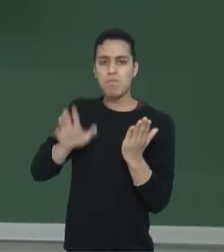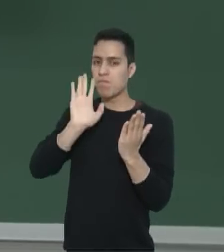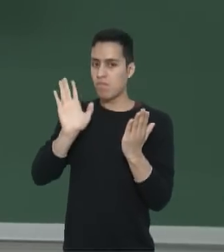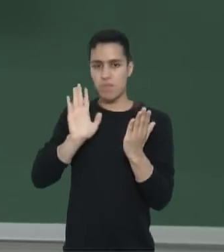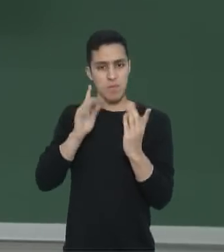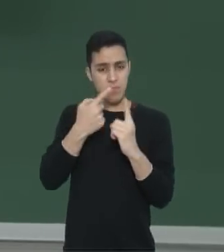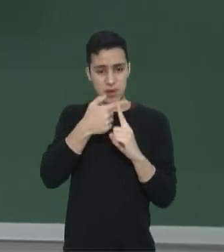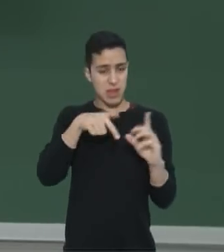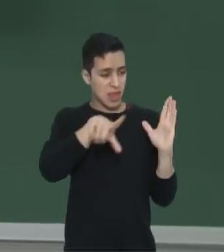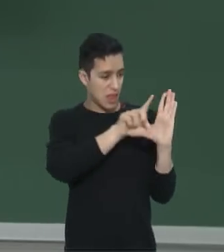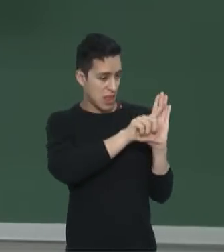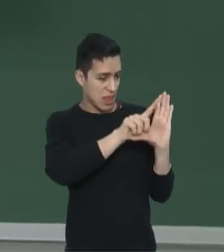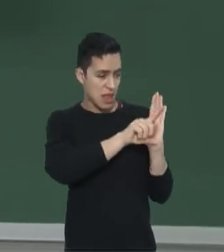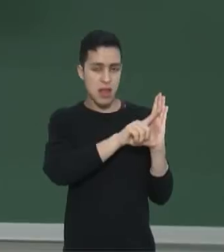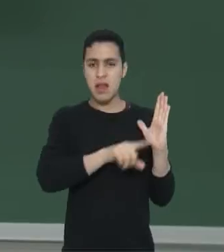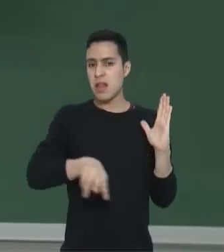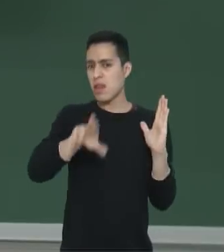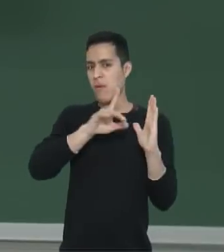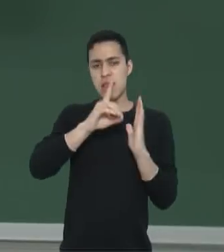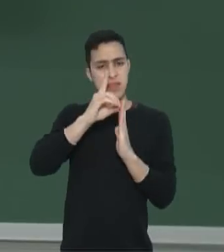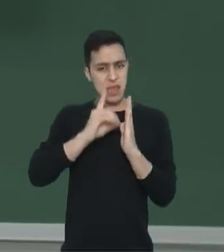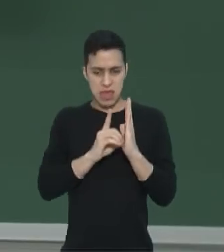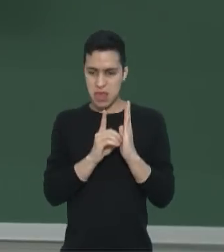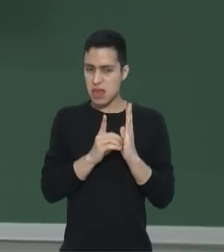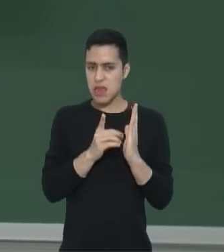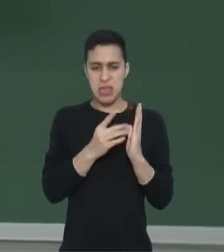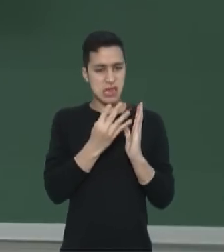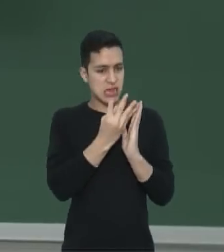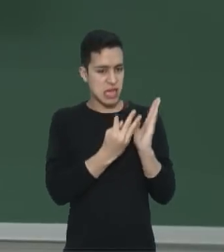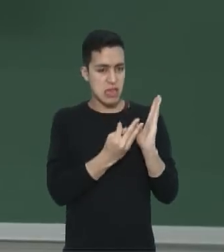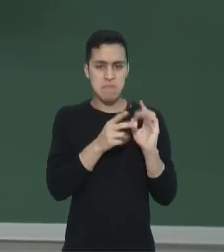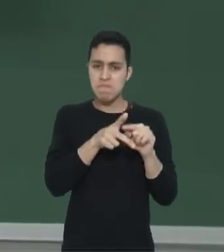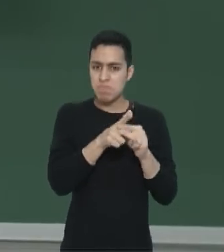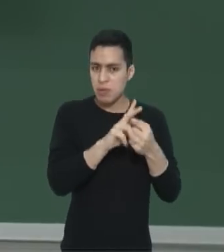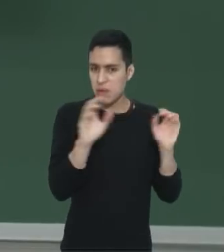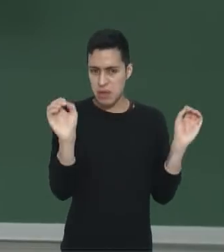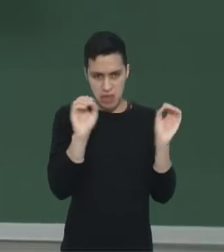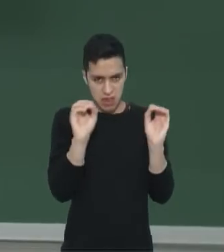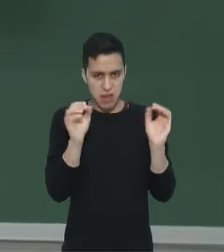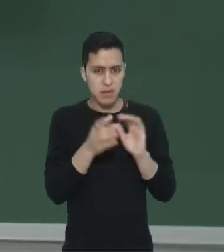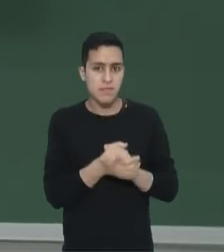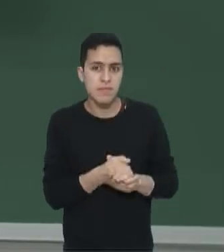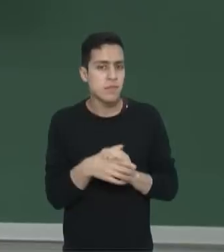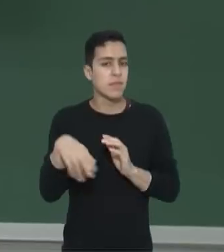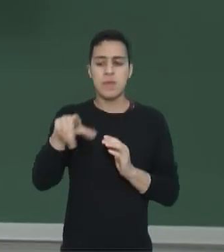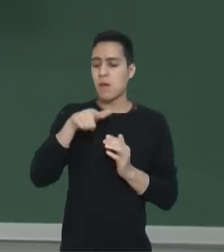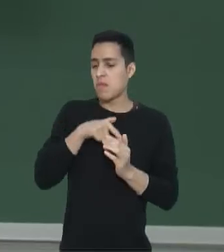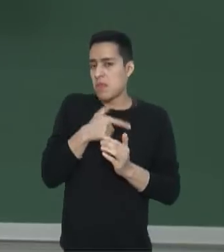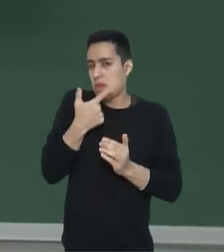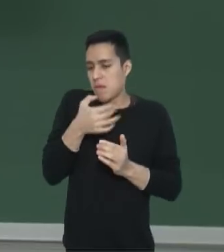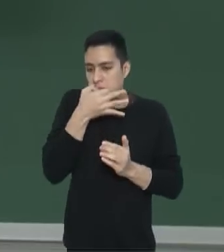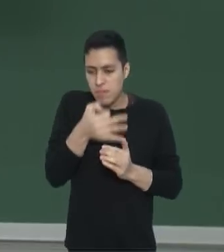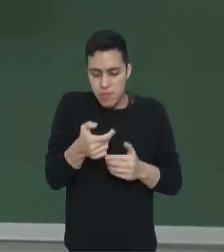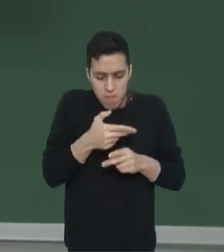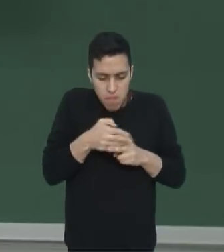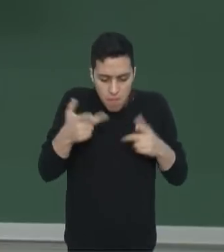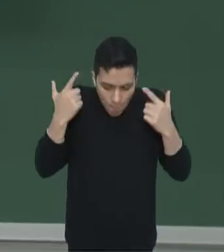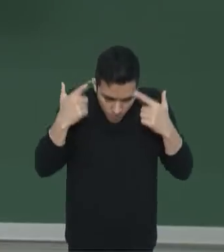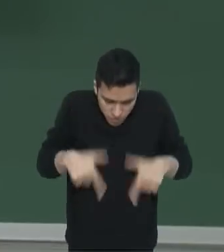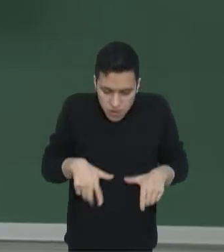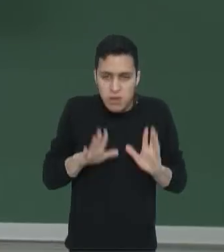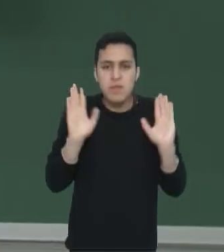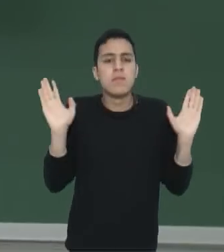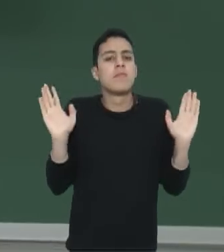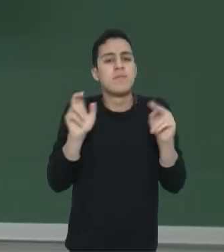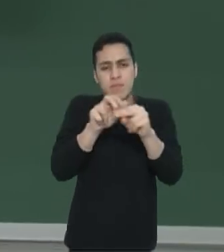lei, nesse caso, nem um decreto, nem um outro tipo de texto normativo. Não aparece uma opinião. A impessoalidade se faz